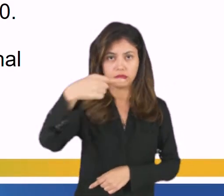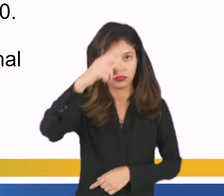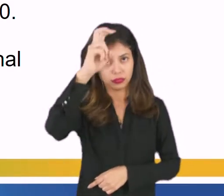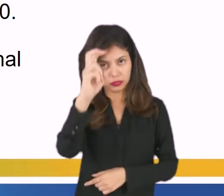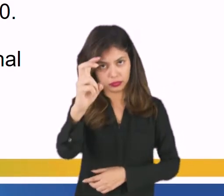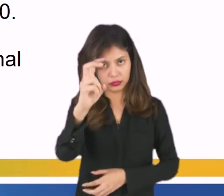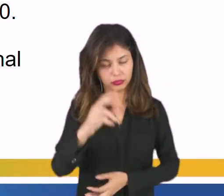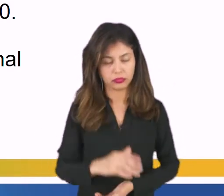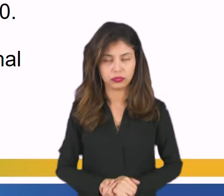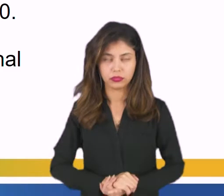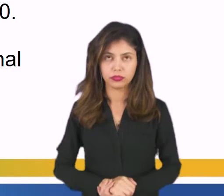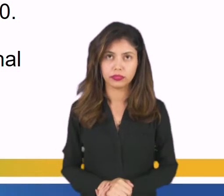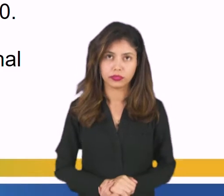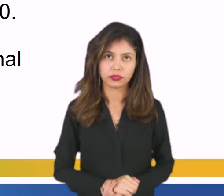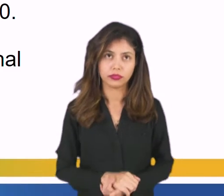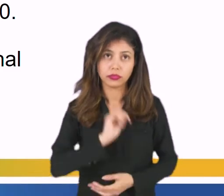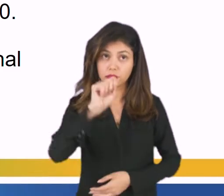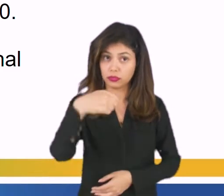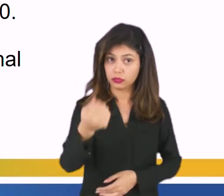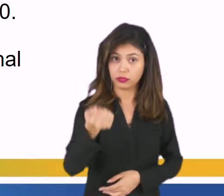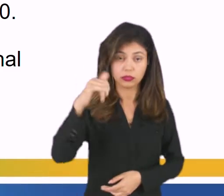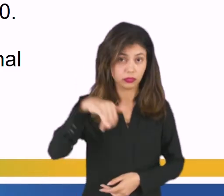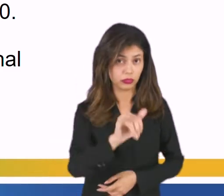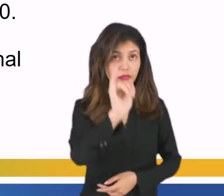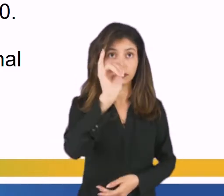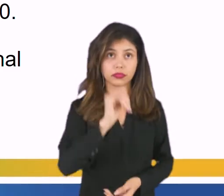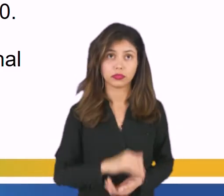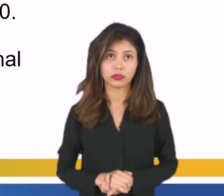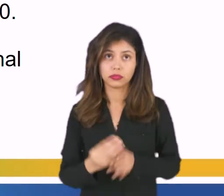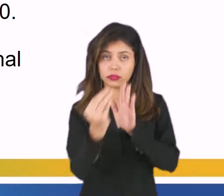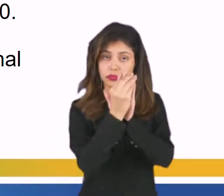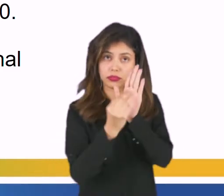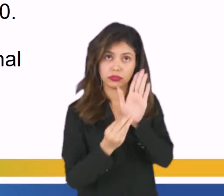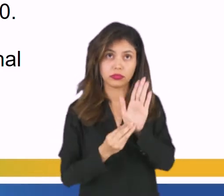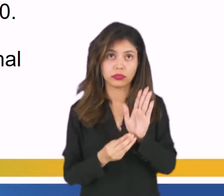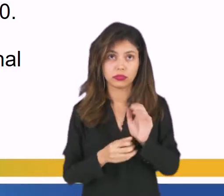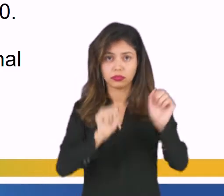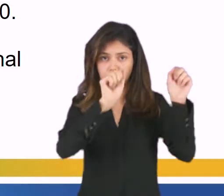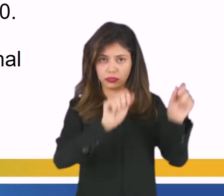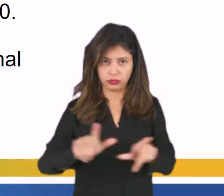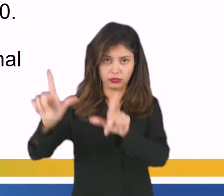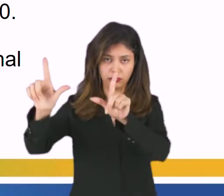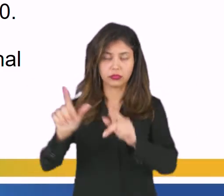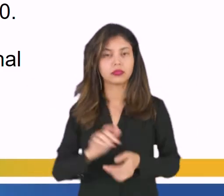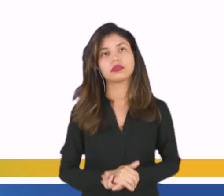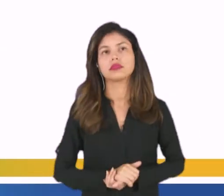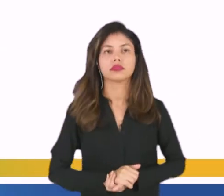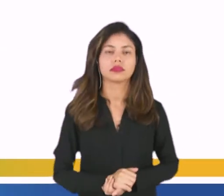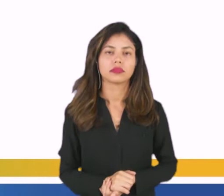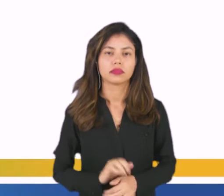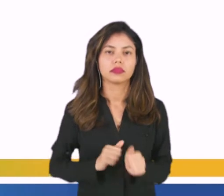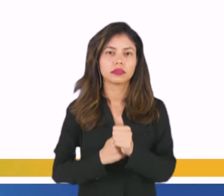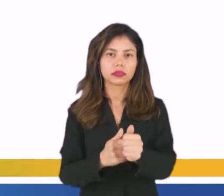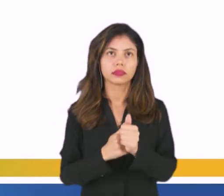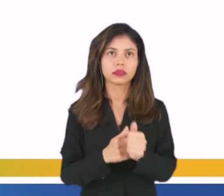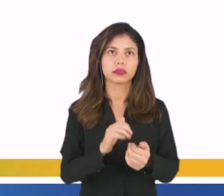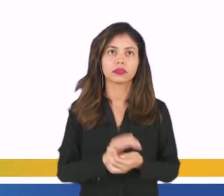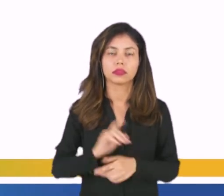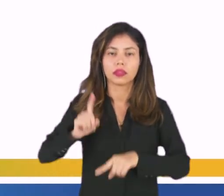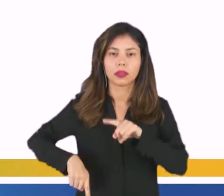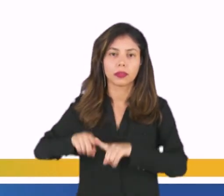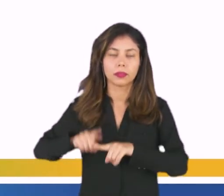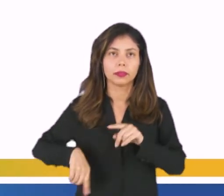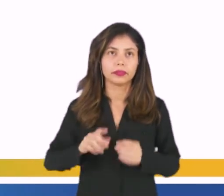mais 2x menos 5. O sinal de y é dado pelo seguinte esquema. Então, acompanhe comigo o